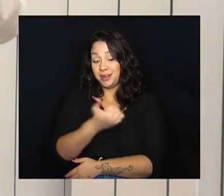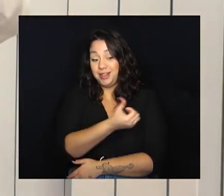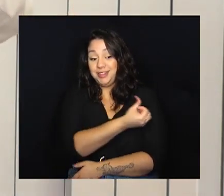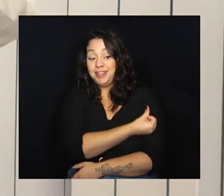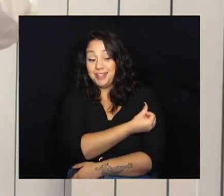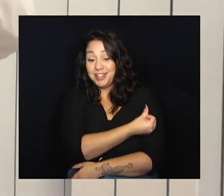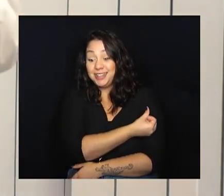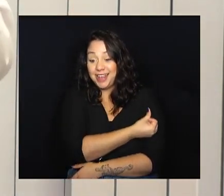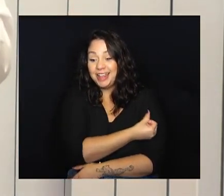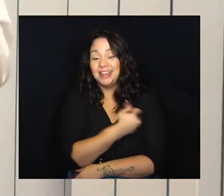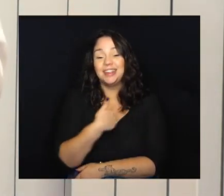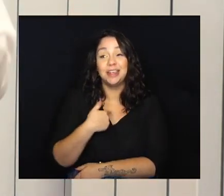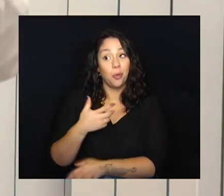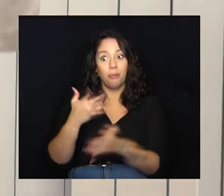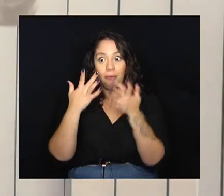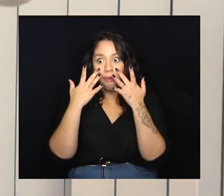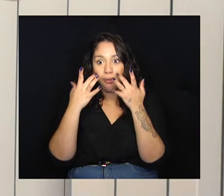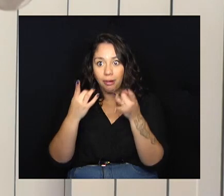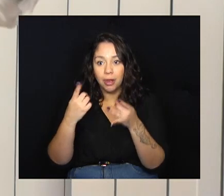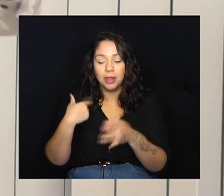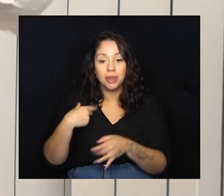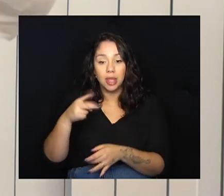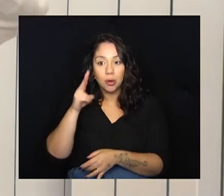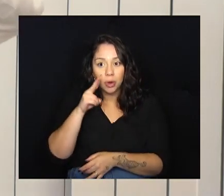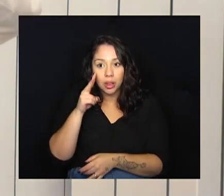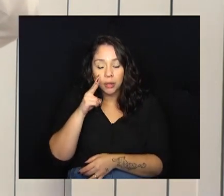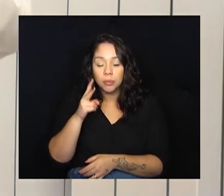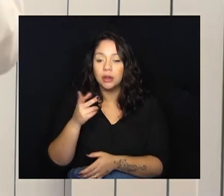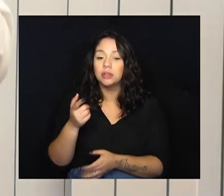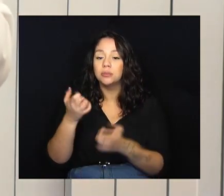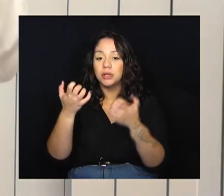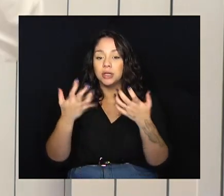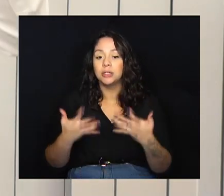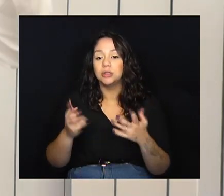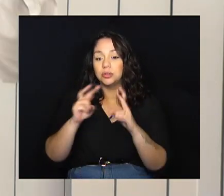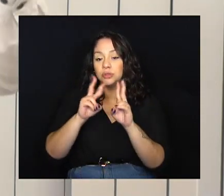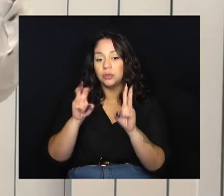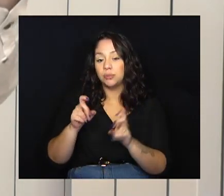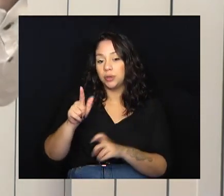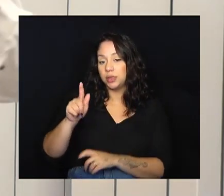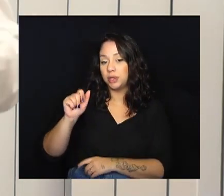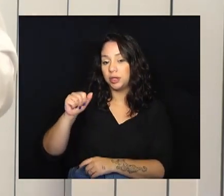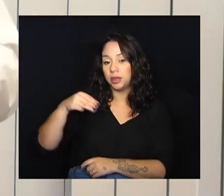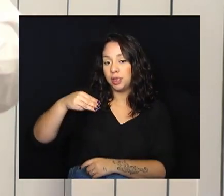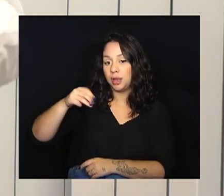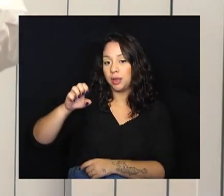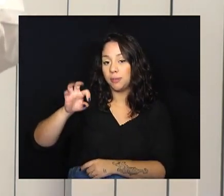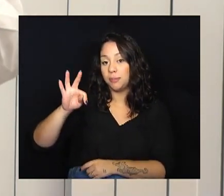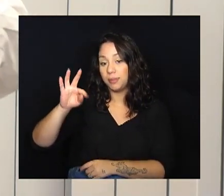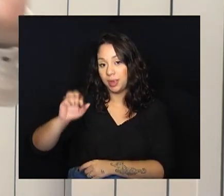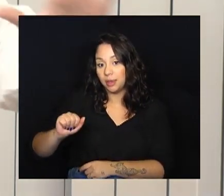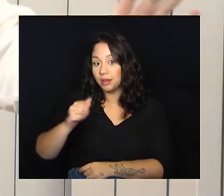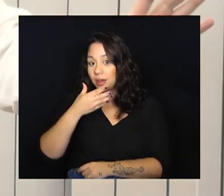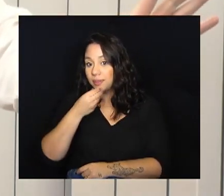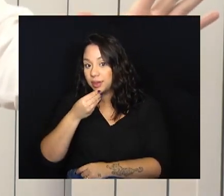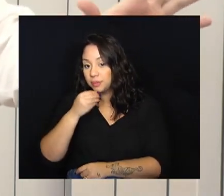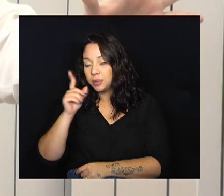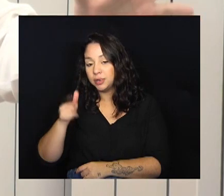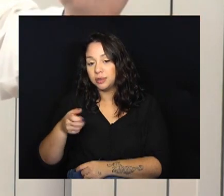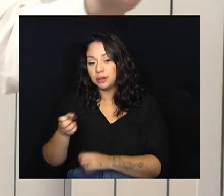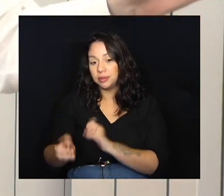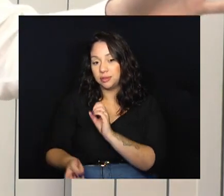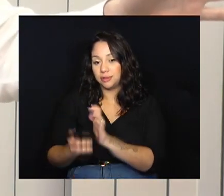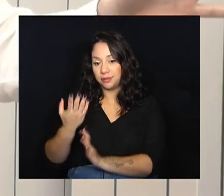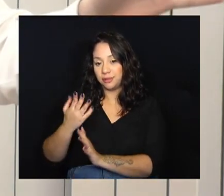Eu lembro que ela falava lá dos gametas masculinos que são produzidos pelo que eu me lembre continuamente você